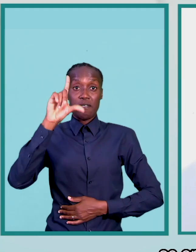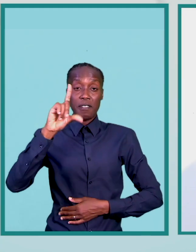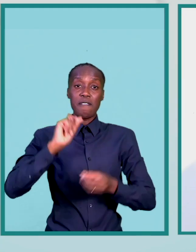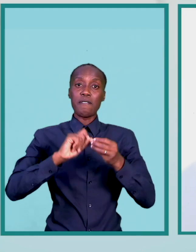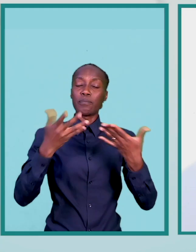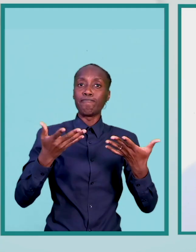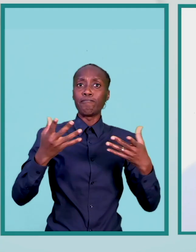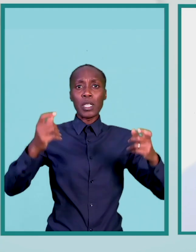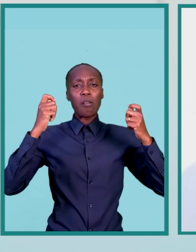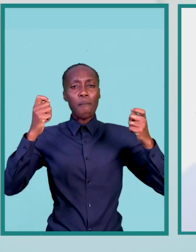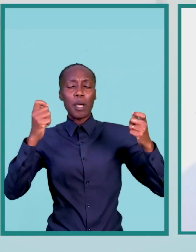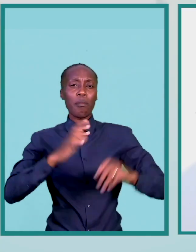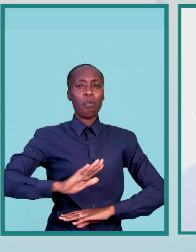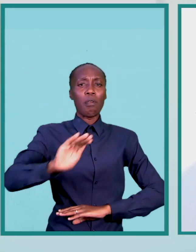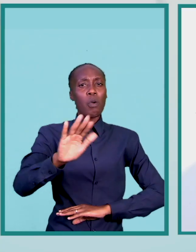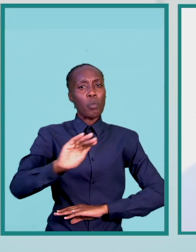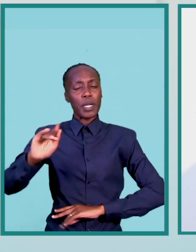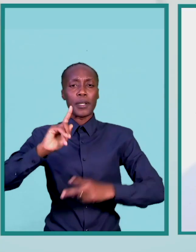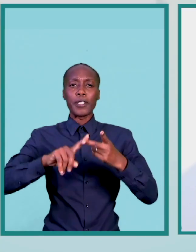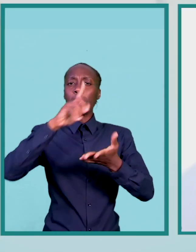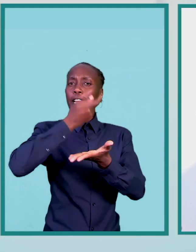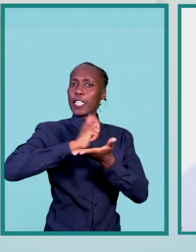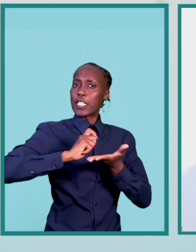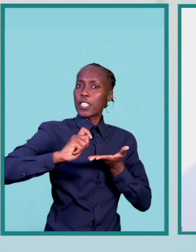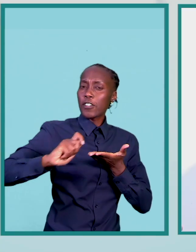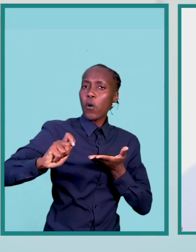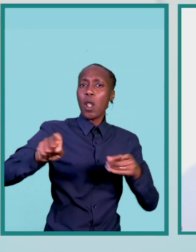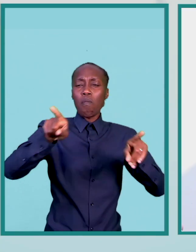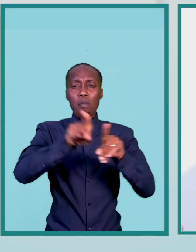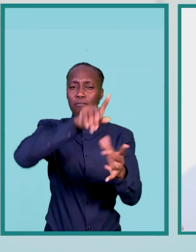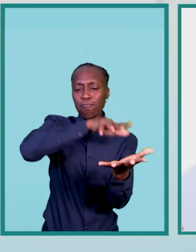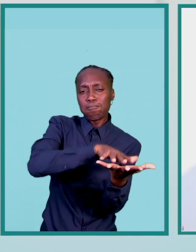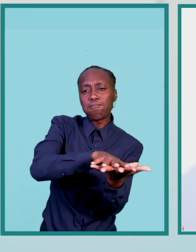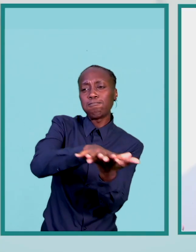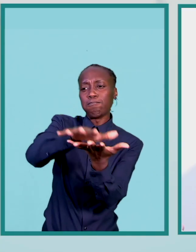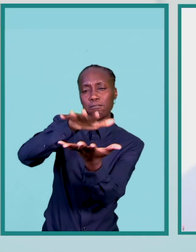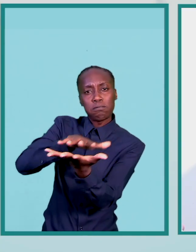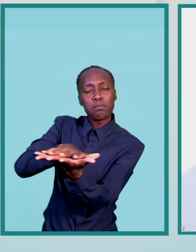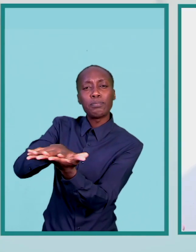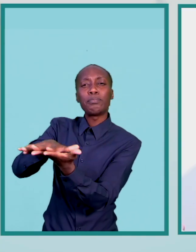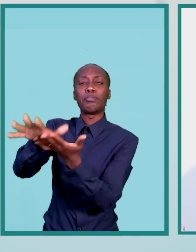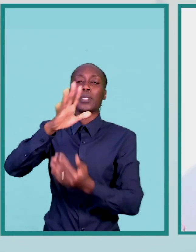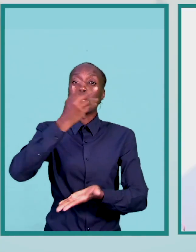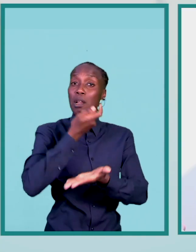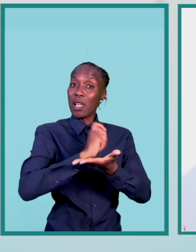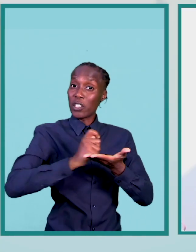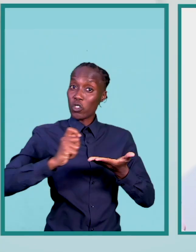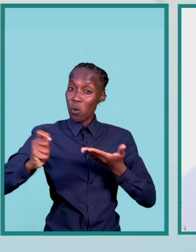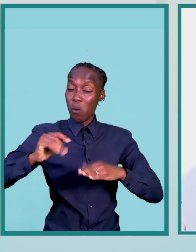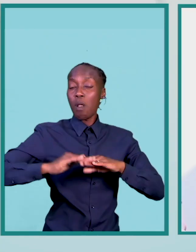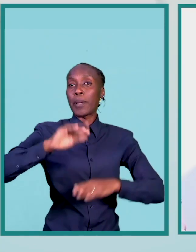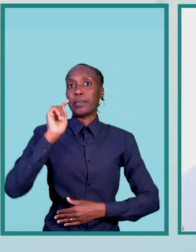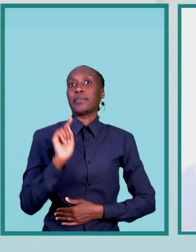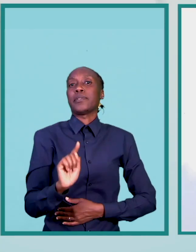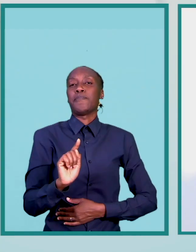de sensibilização na comunidade, bem como nas escolas, para explicar,